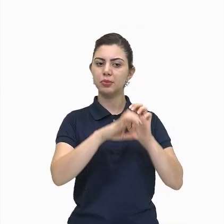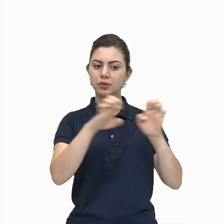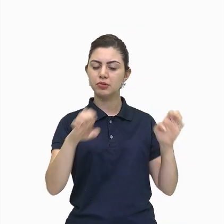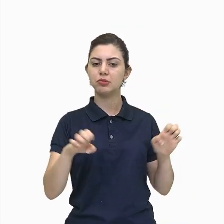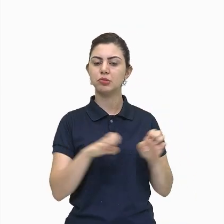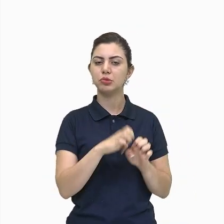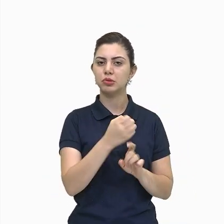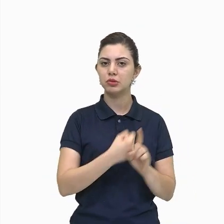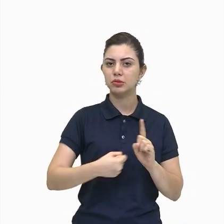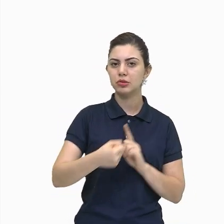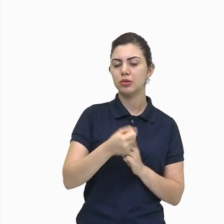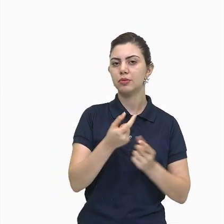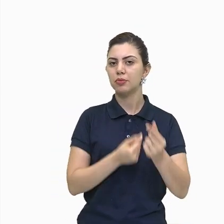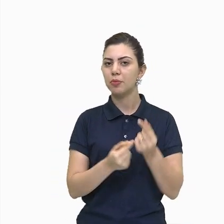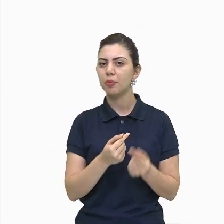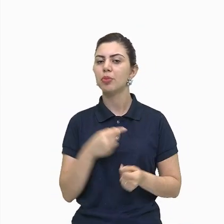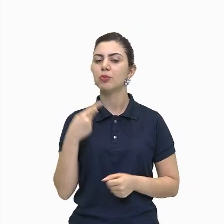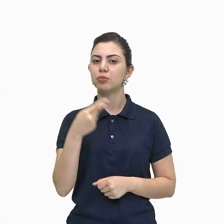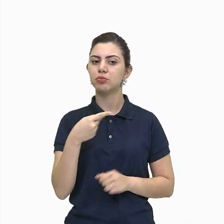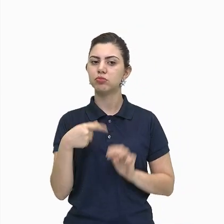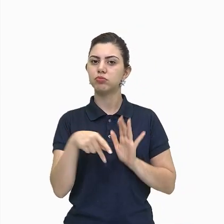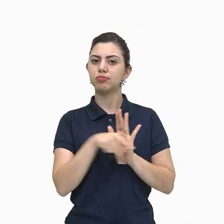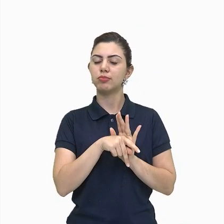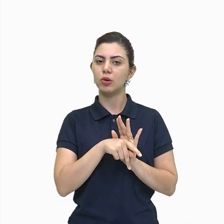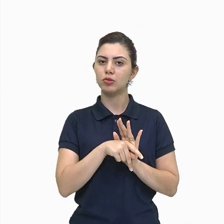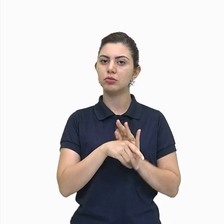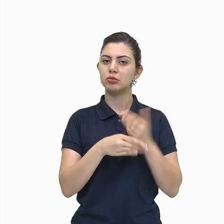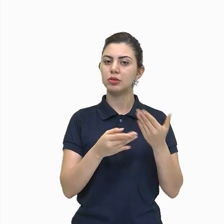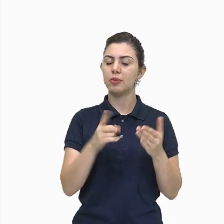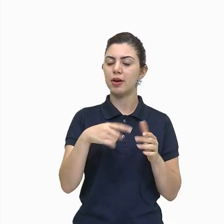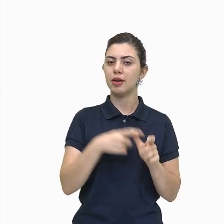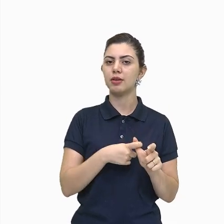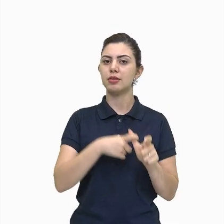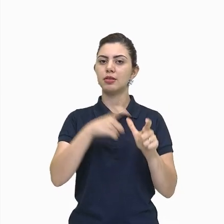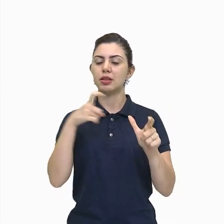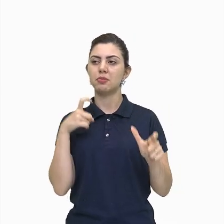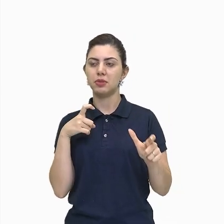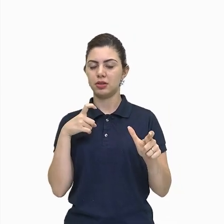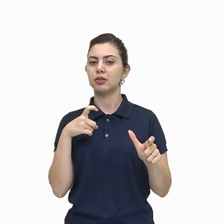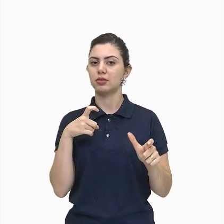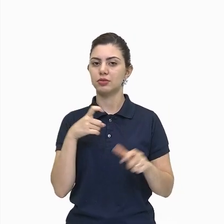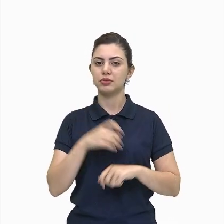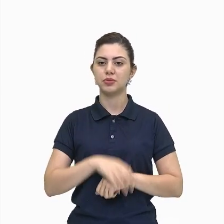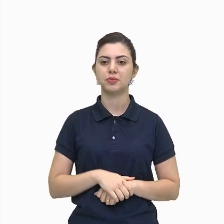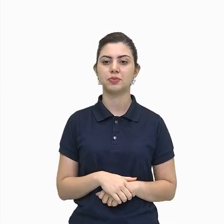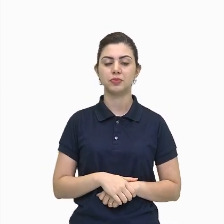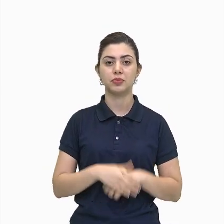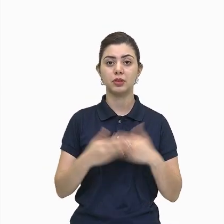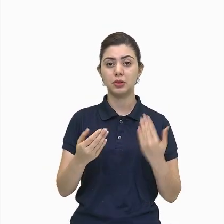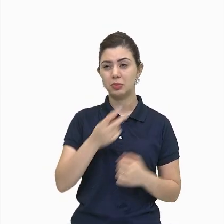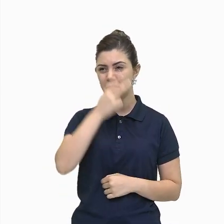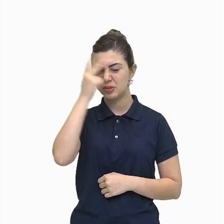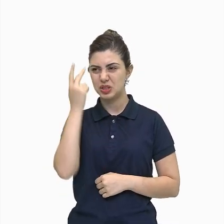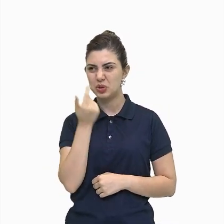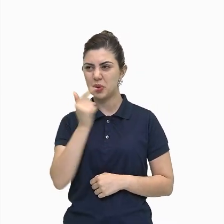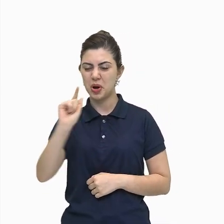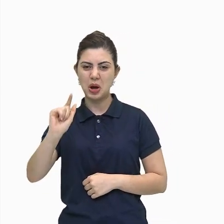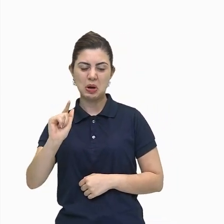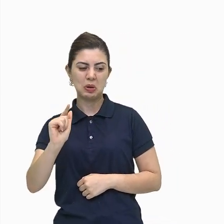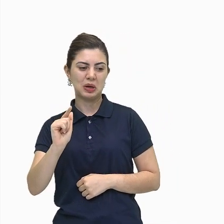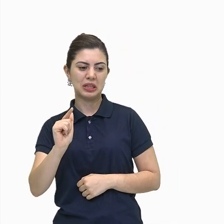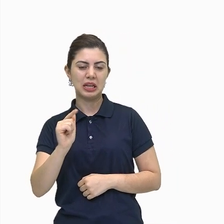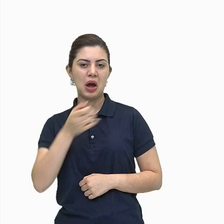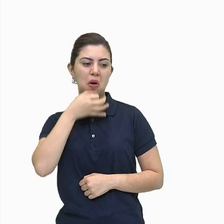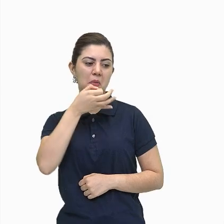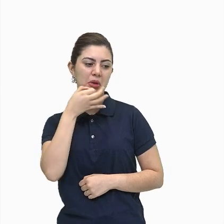social, econômica, política formada, independente de qualquer outra. E ninguém pode meter o dedo no que